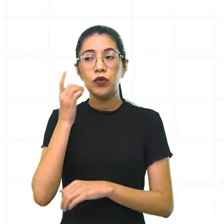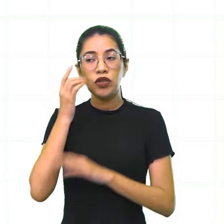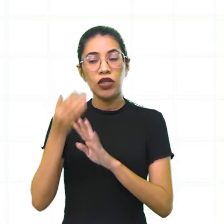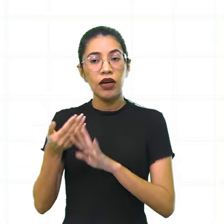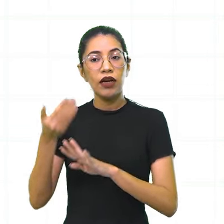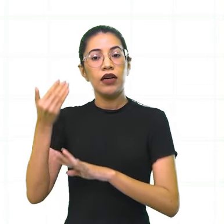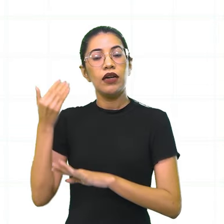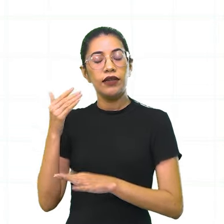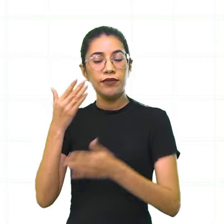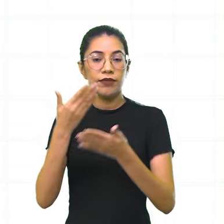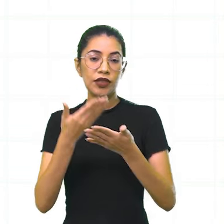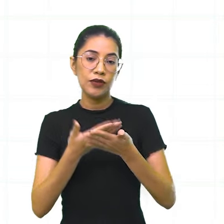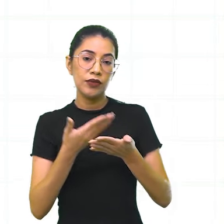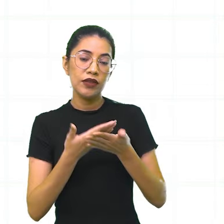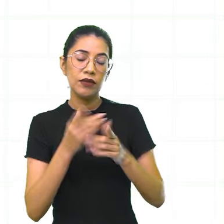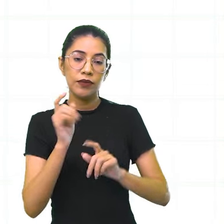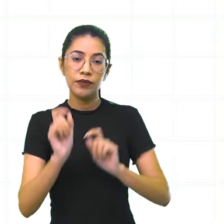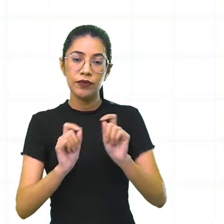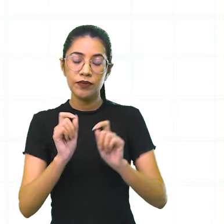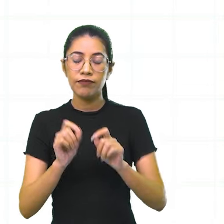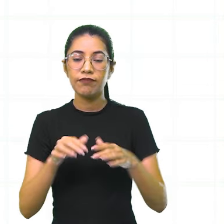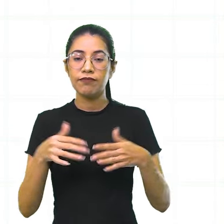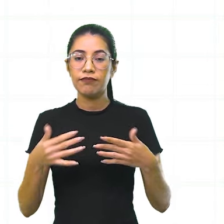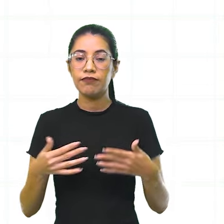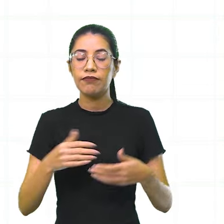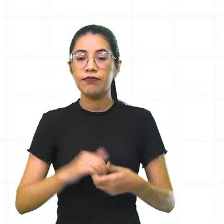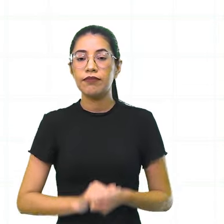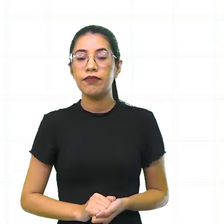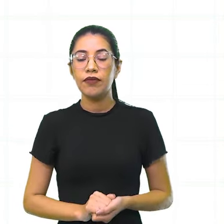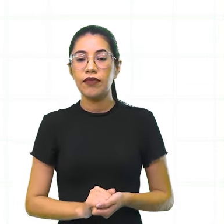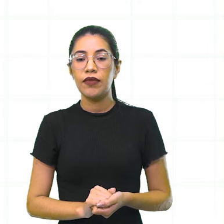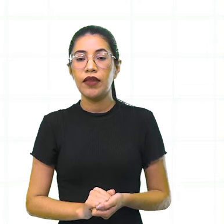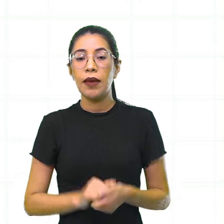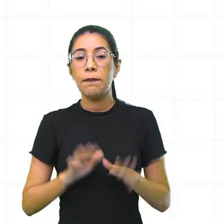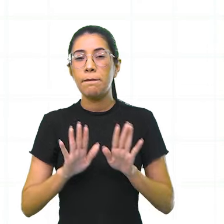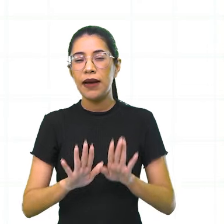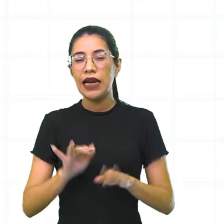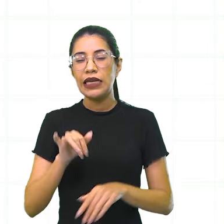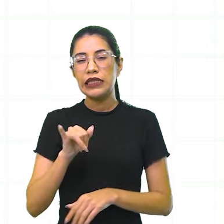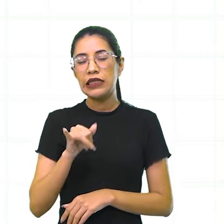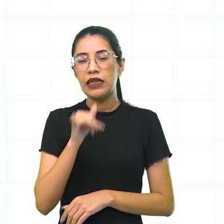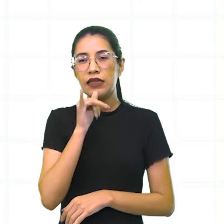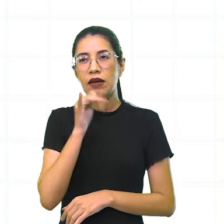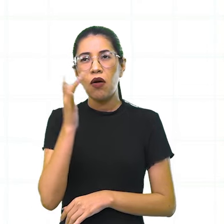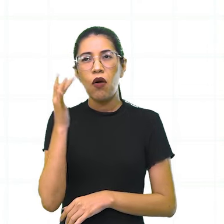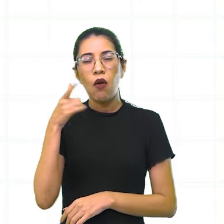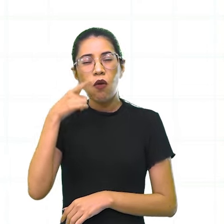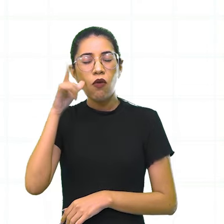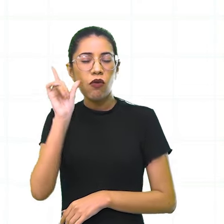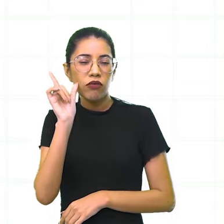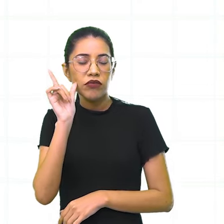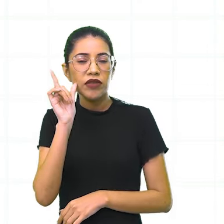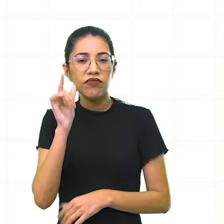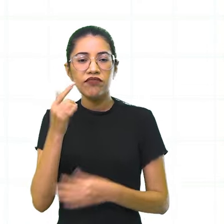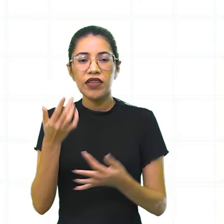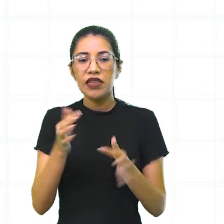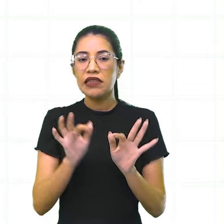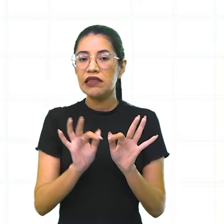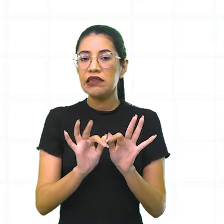nós estudamos o quê? Exatamente. Agora, se eu digo assim, ontem, fica algo mais, né,